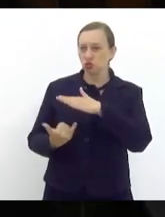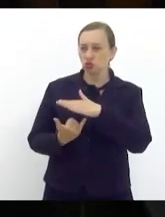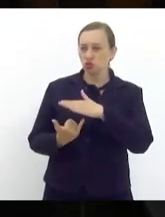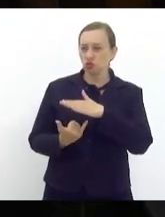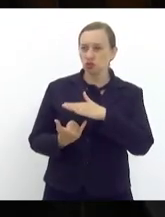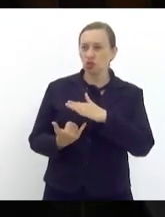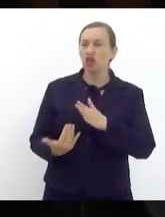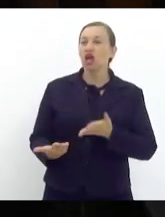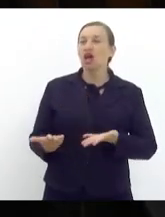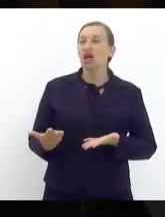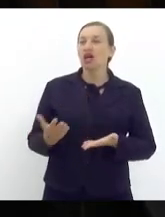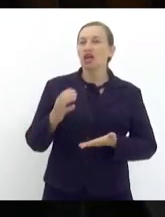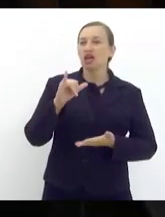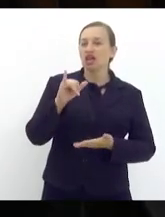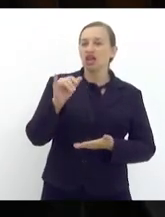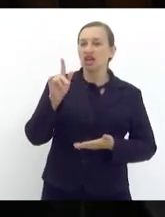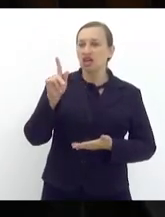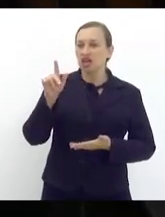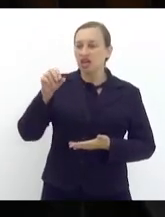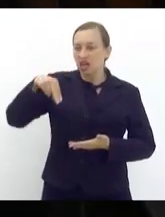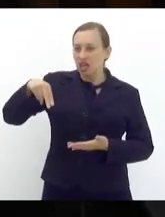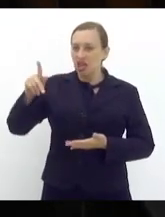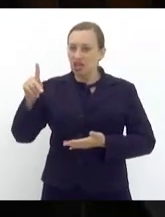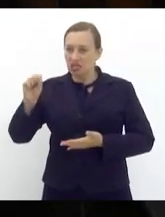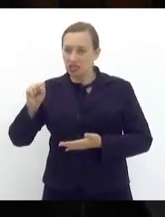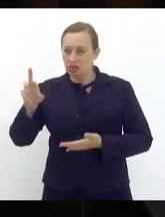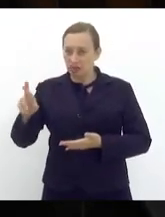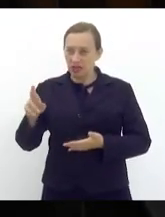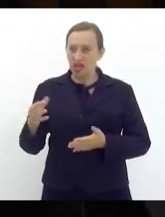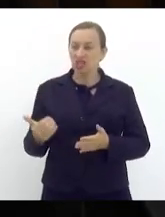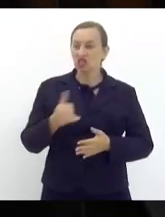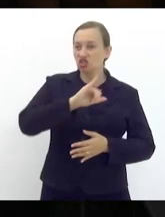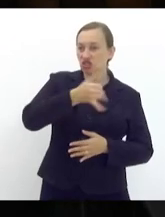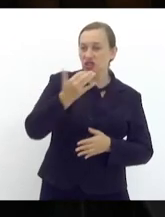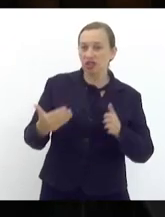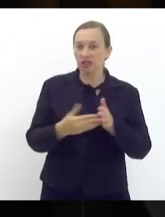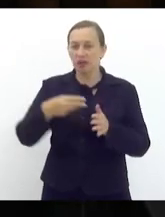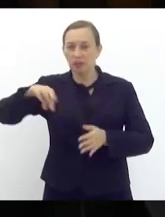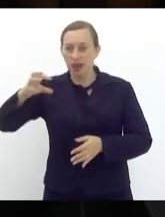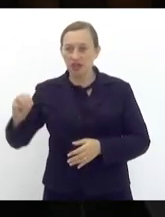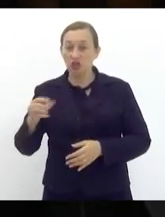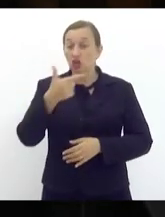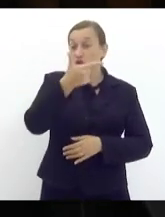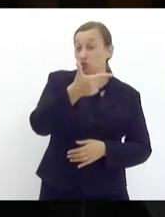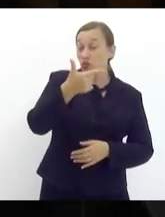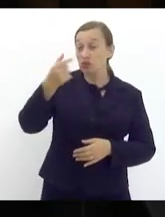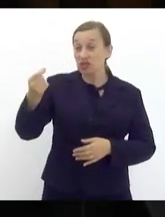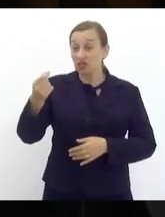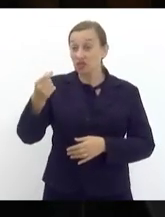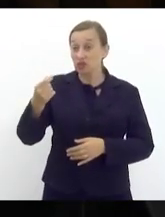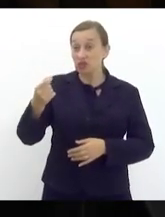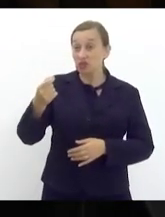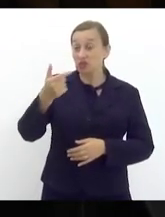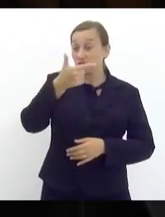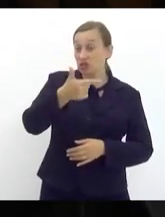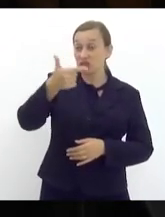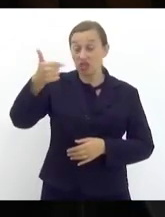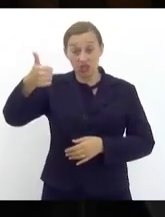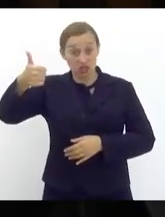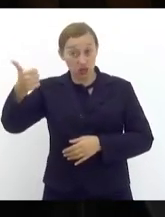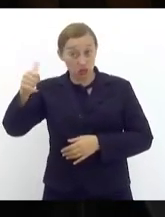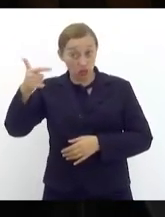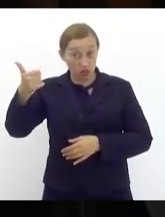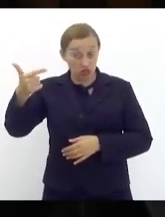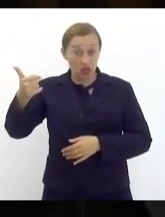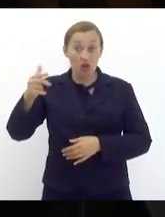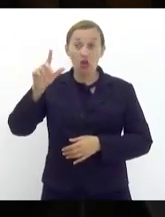março, foram presos 212 fuzis, que, aliás, 17 foram presos dentro de uma